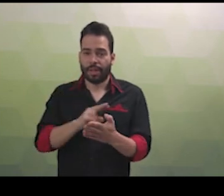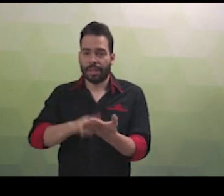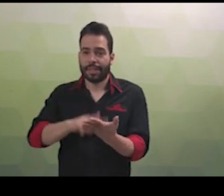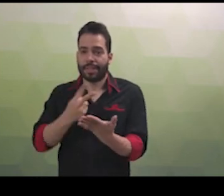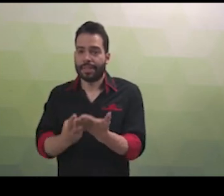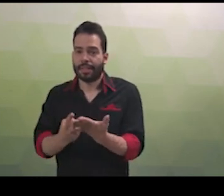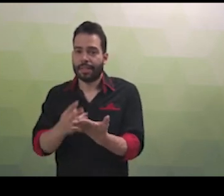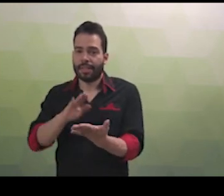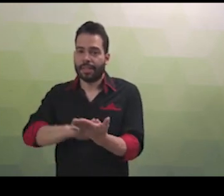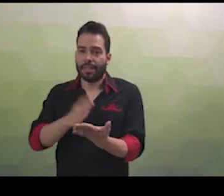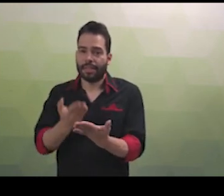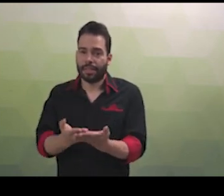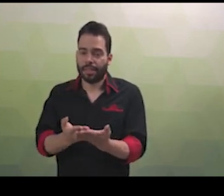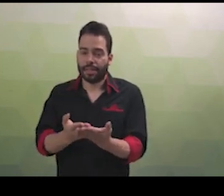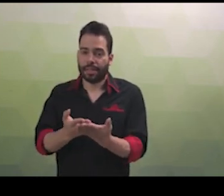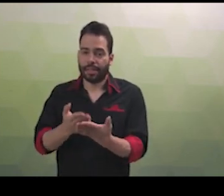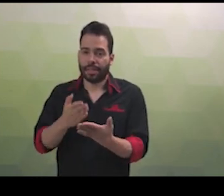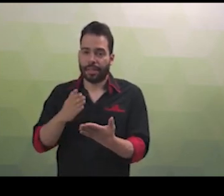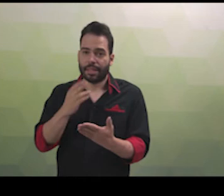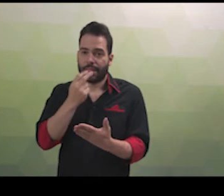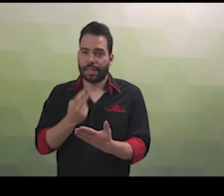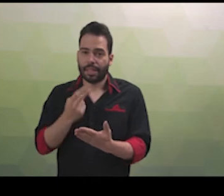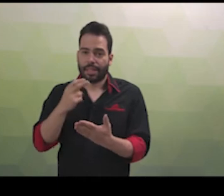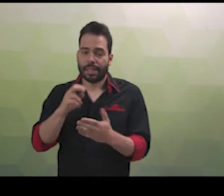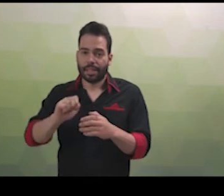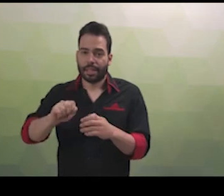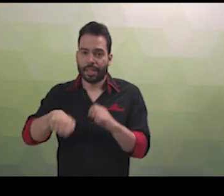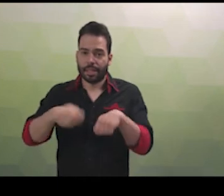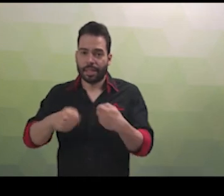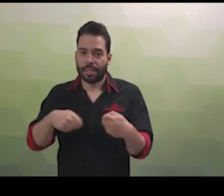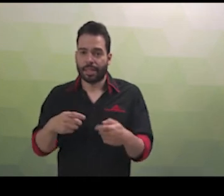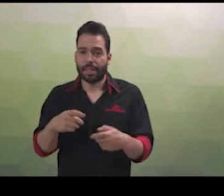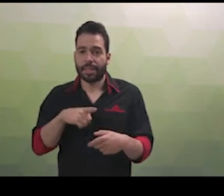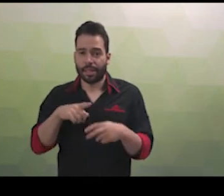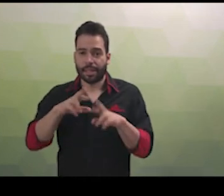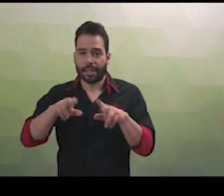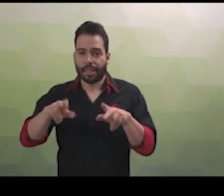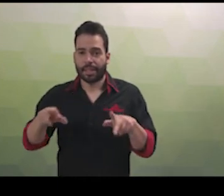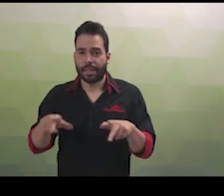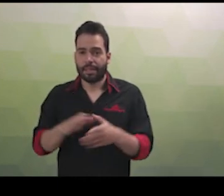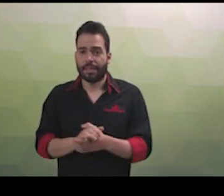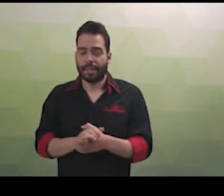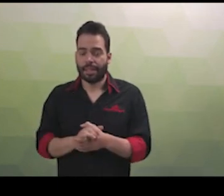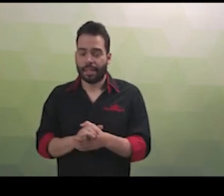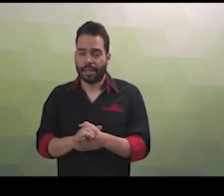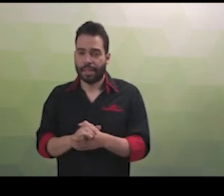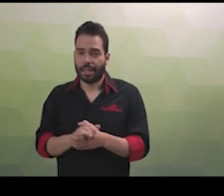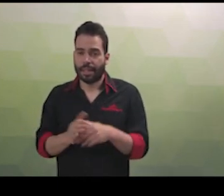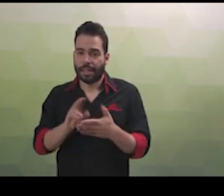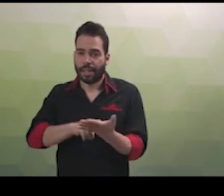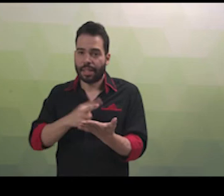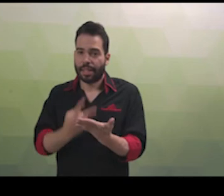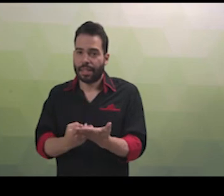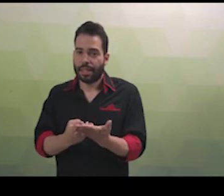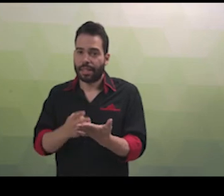na maioria dos profissionais, vamos discorrer um pouco sobre isso. Existe diferença entre traduzir e interpretar.